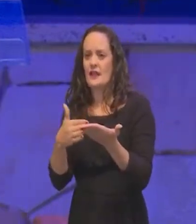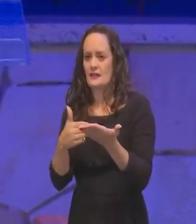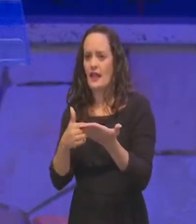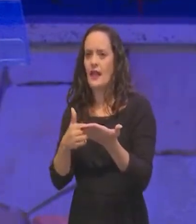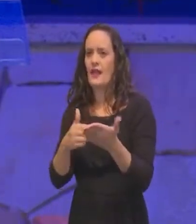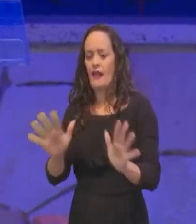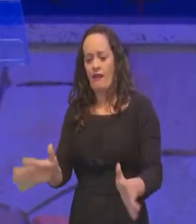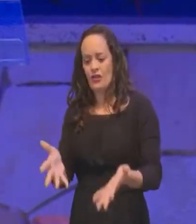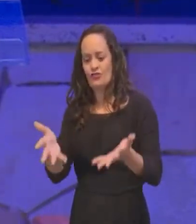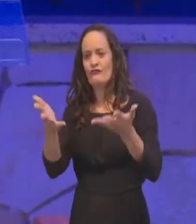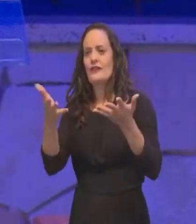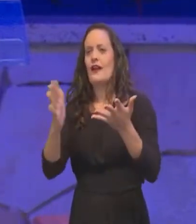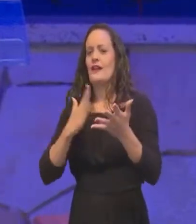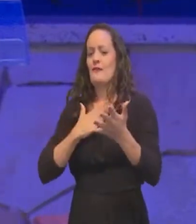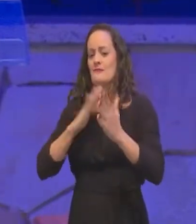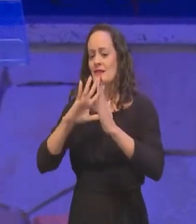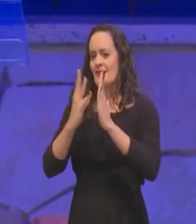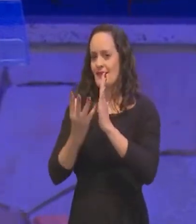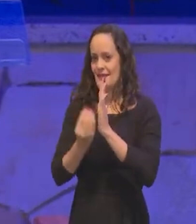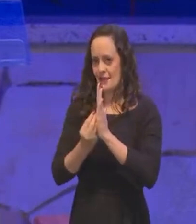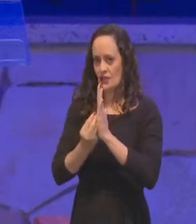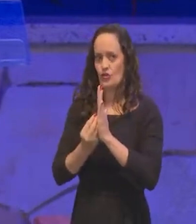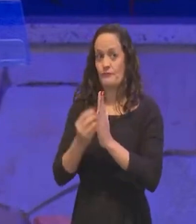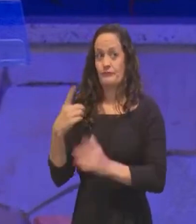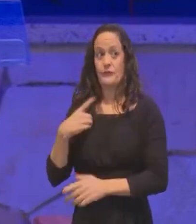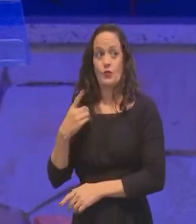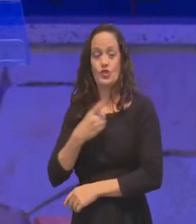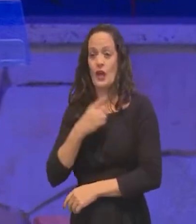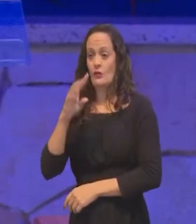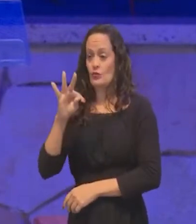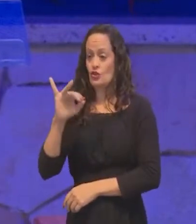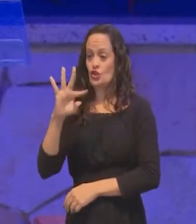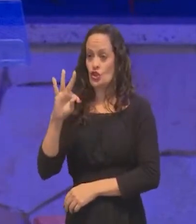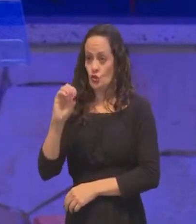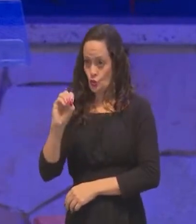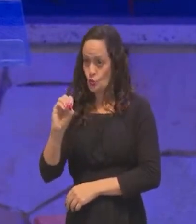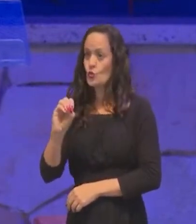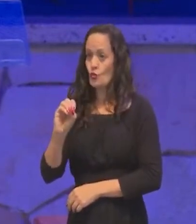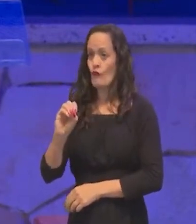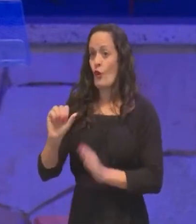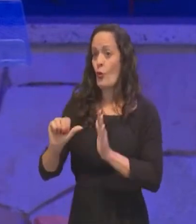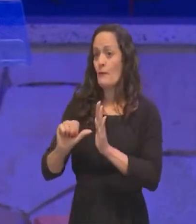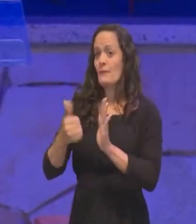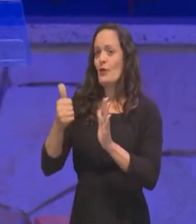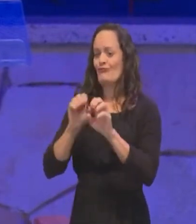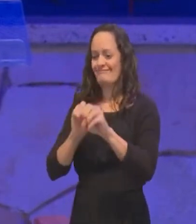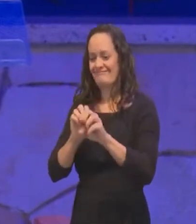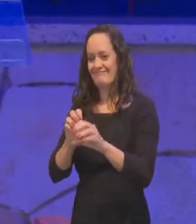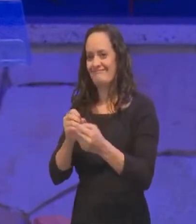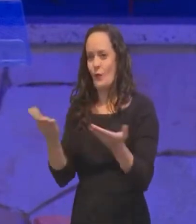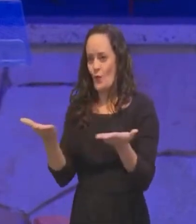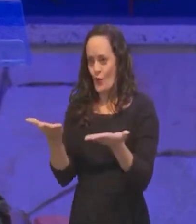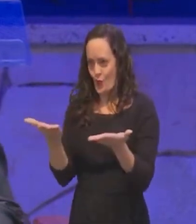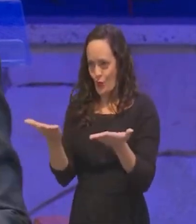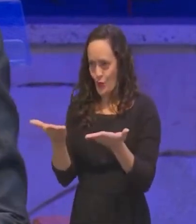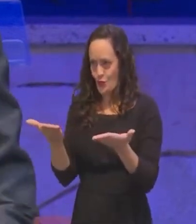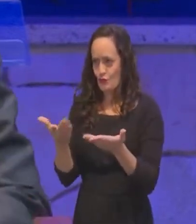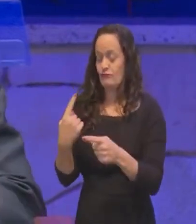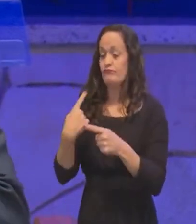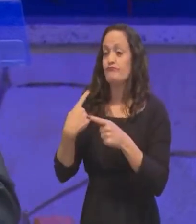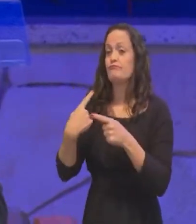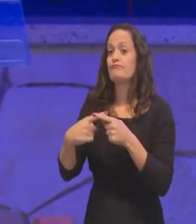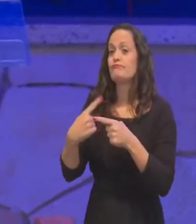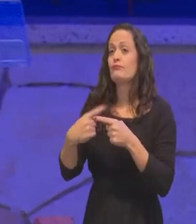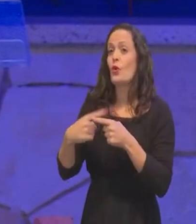Igreja. Nosso diácono Tito foi o professor desta primeira lição, porque